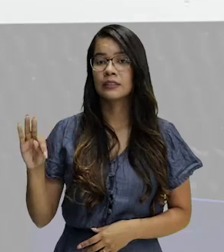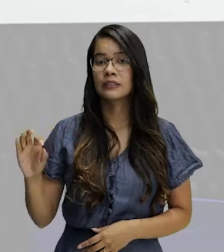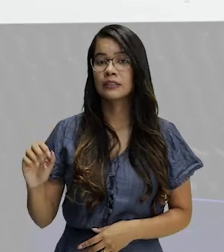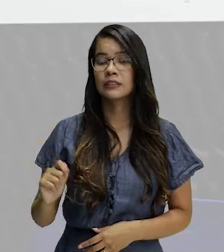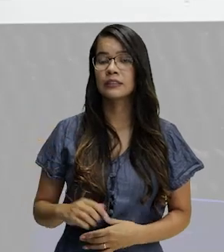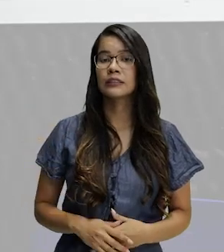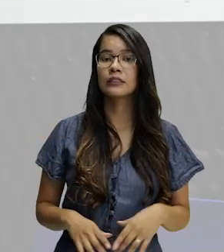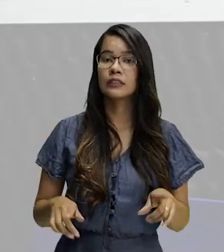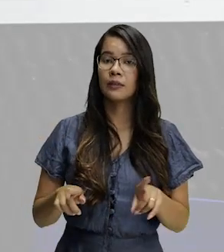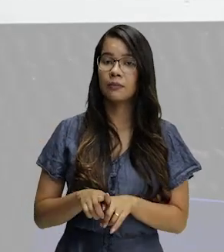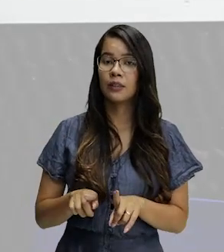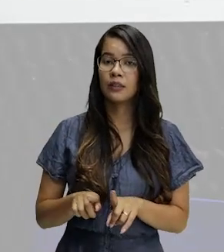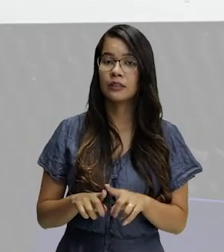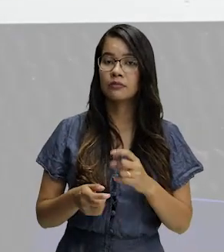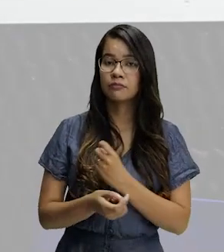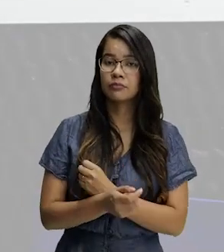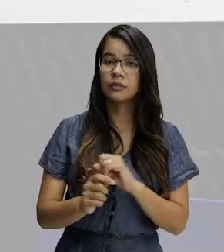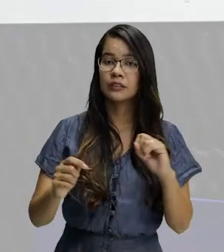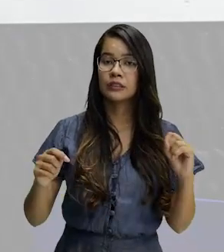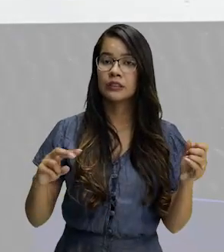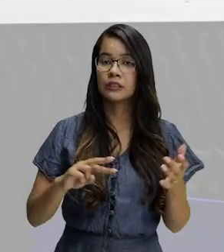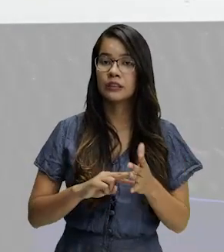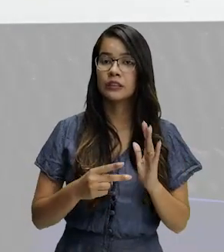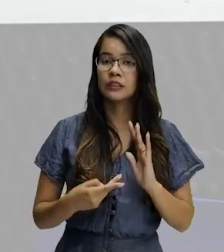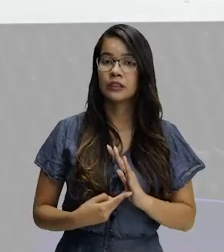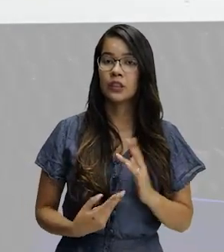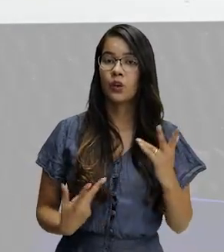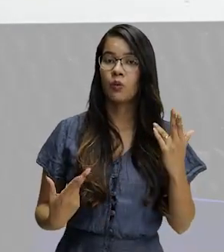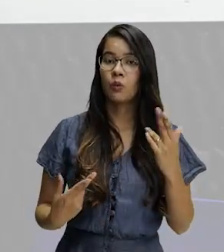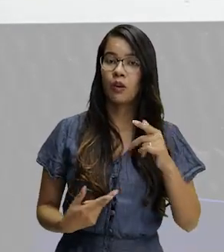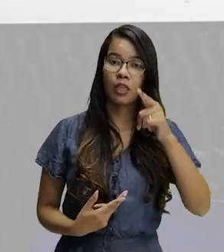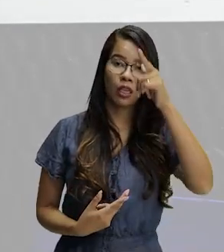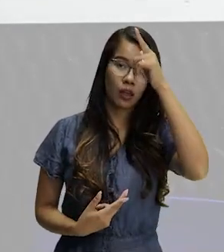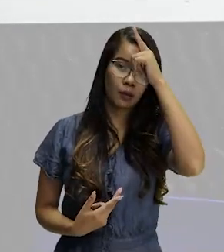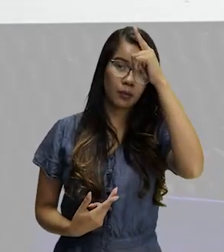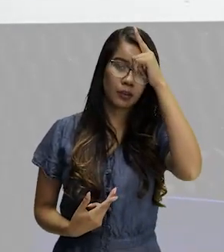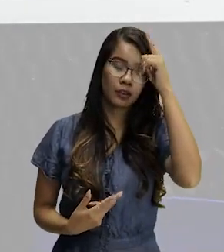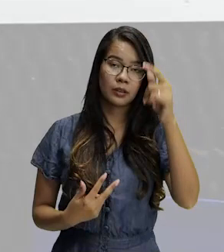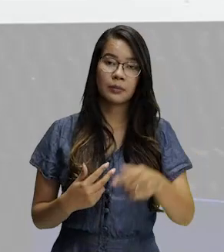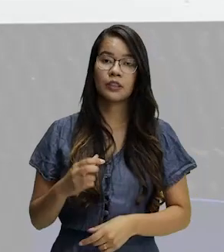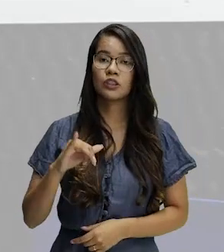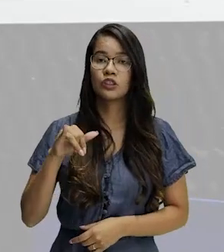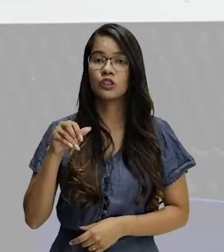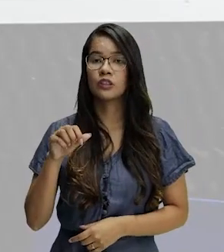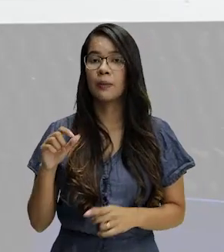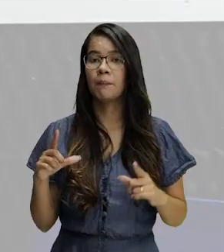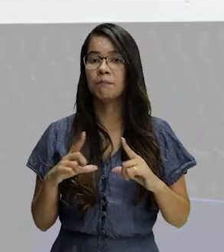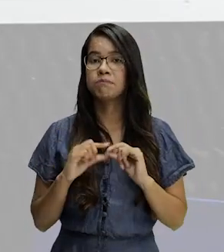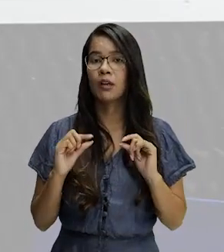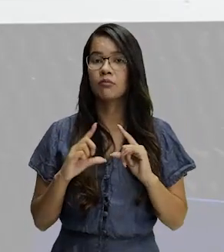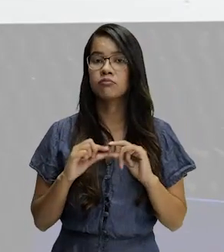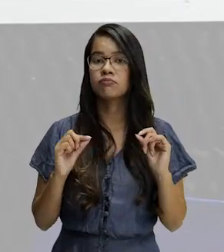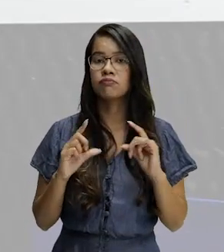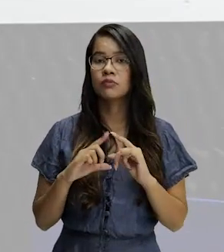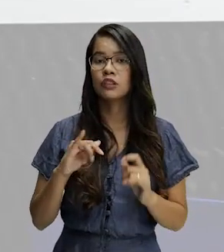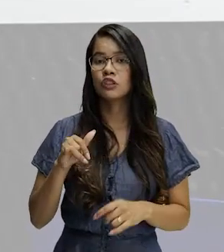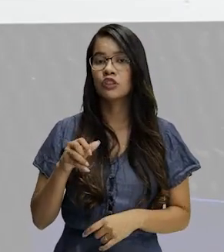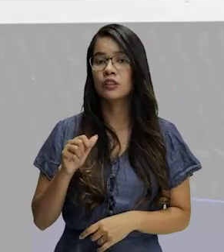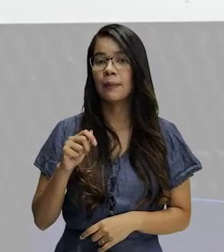E de uma proporção tão significativa como a da Alemanha nazista, do Japão ultranacionalista,